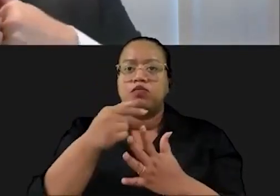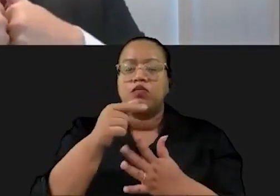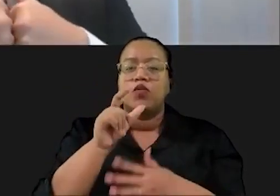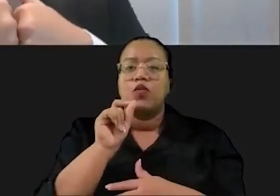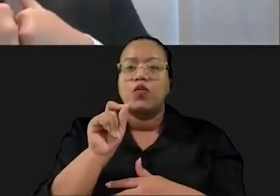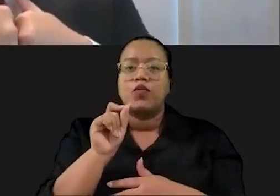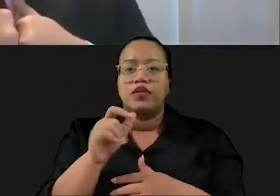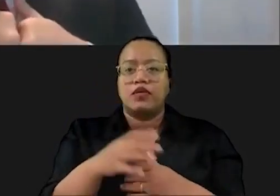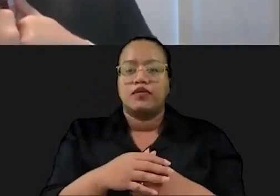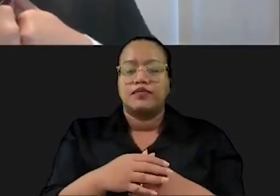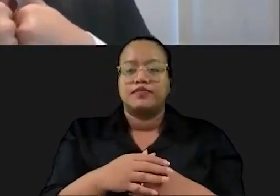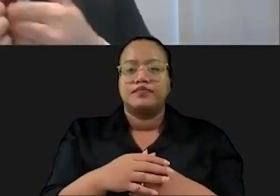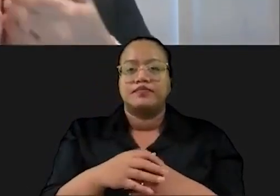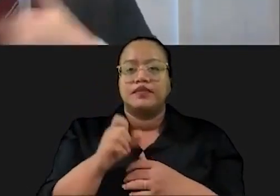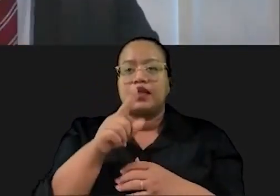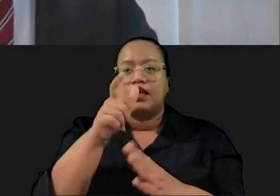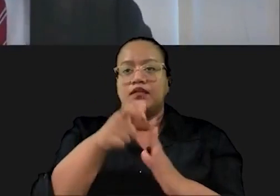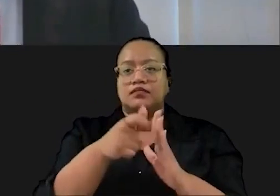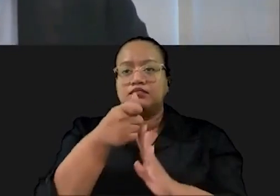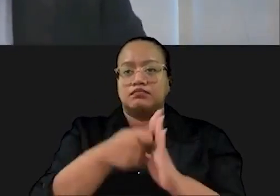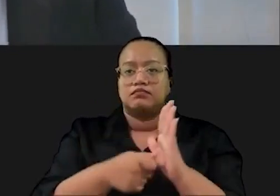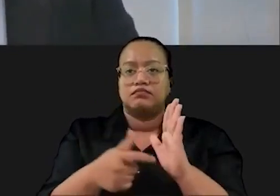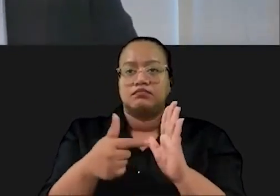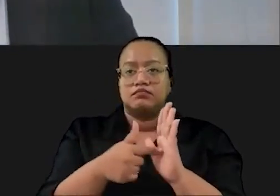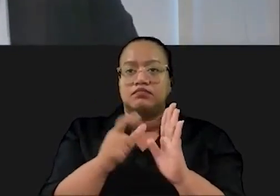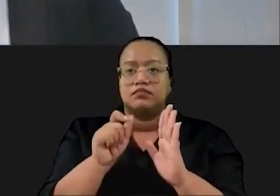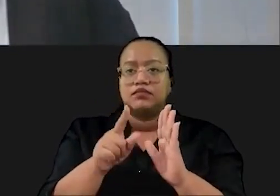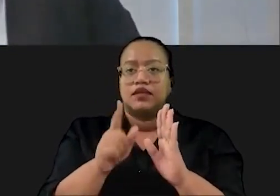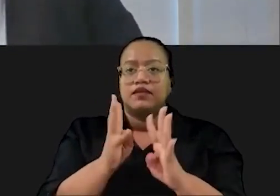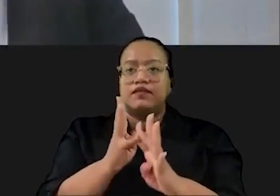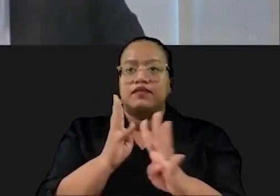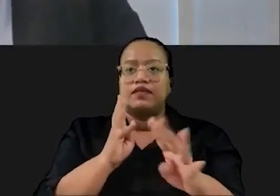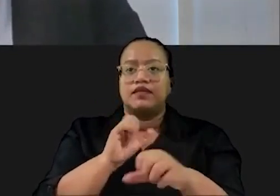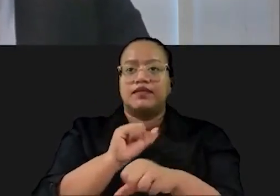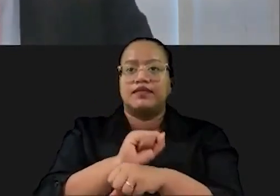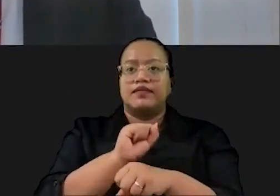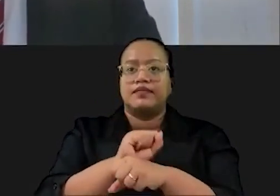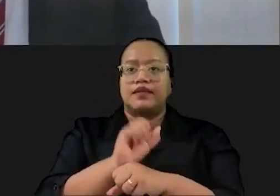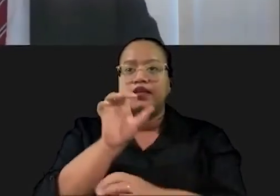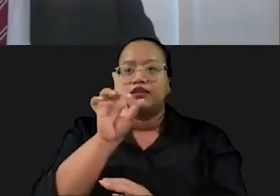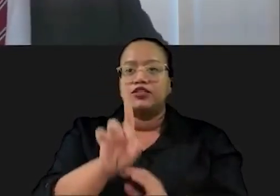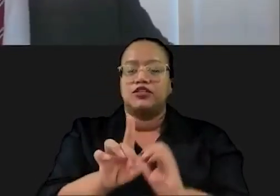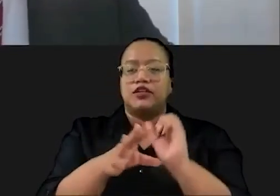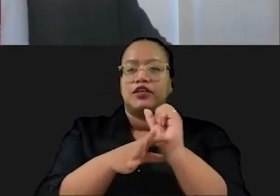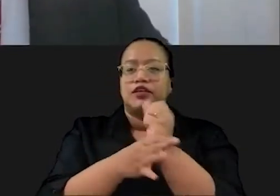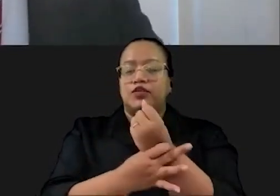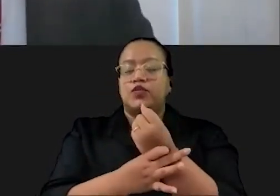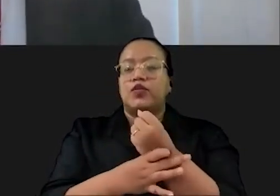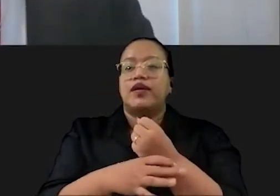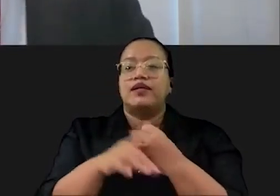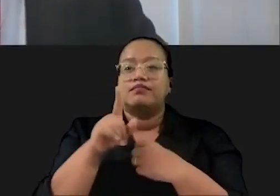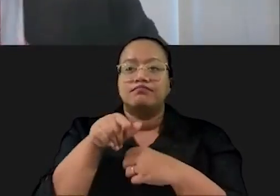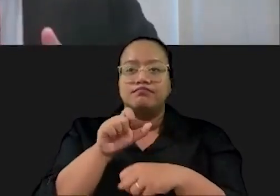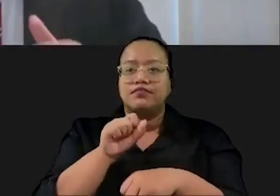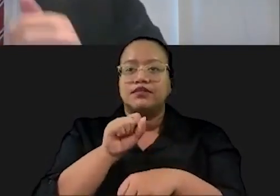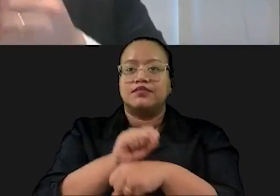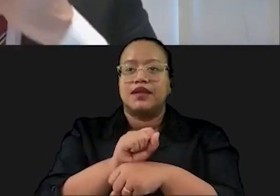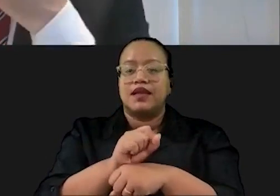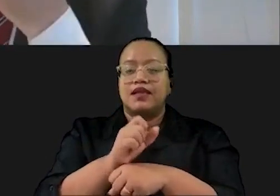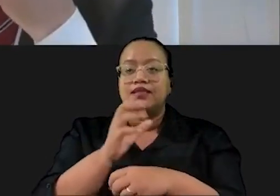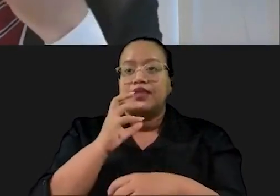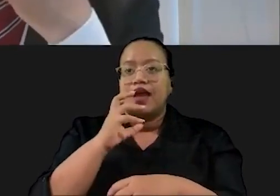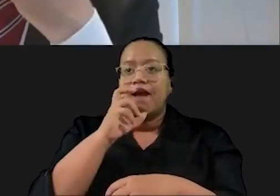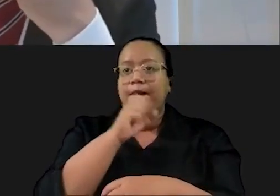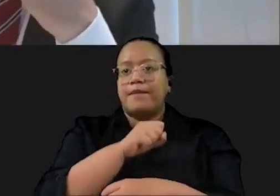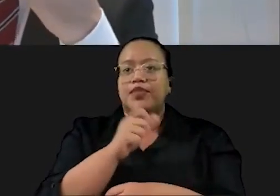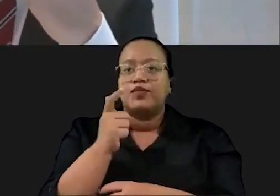para a concreção do seu direito, né? Ele tem um tempo mais breve para receber o seu bem da vida, enfim,